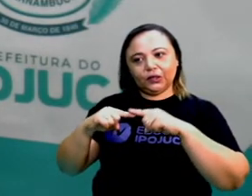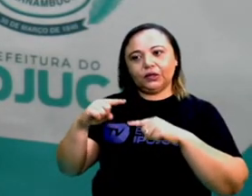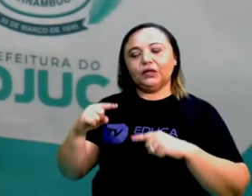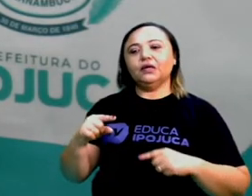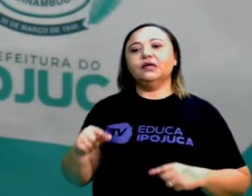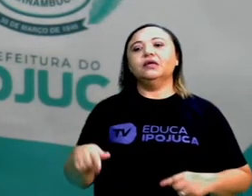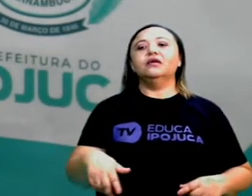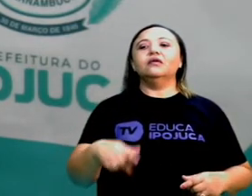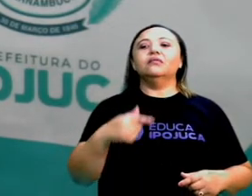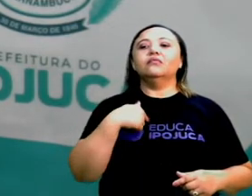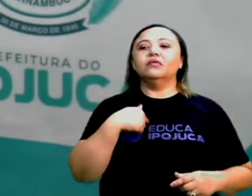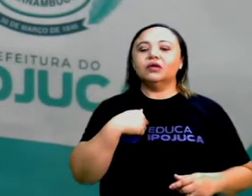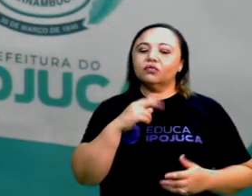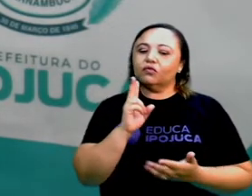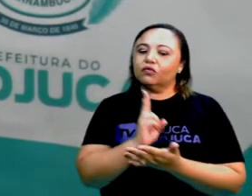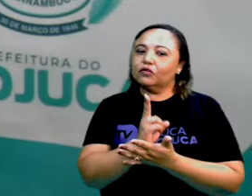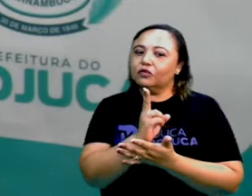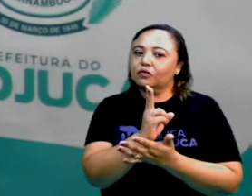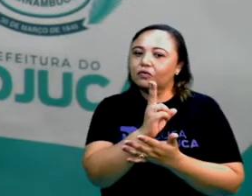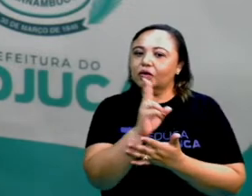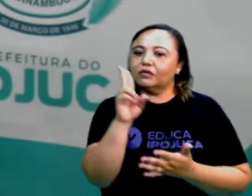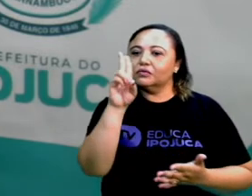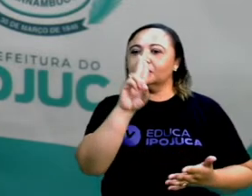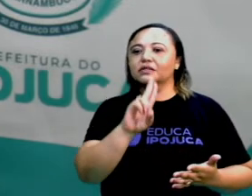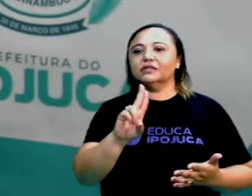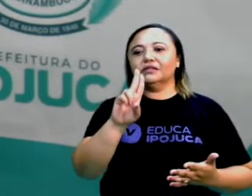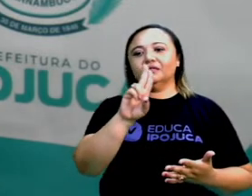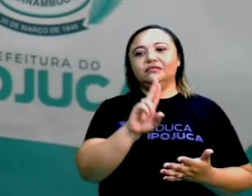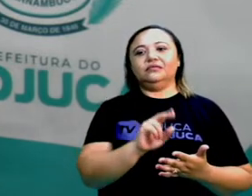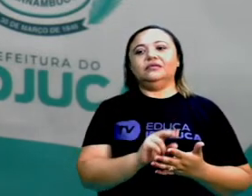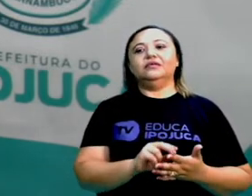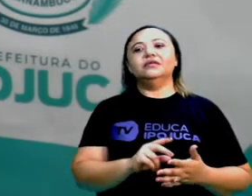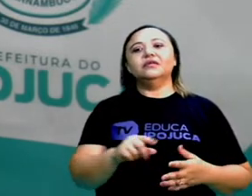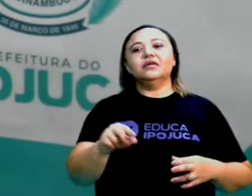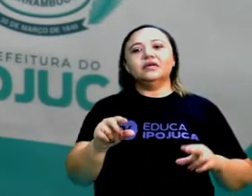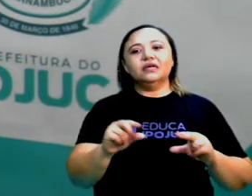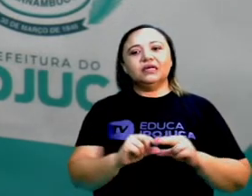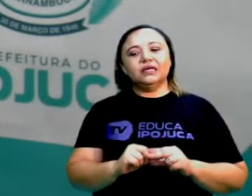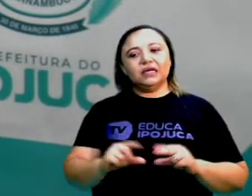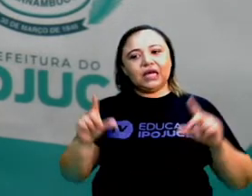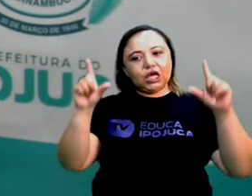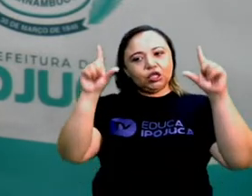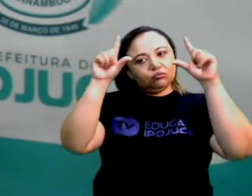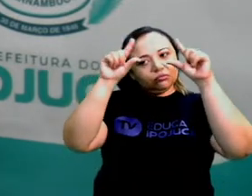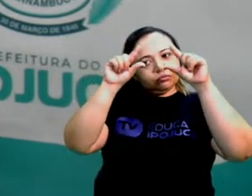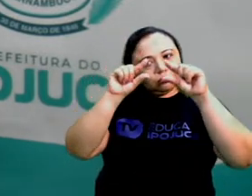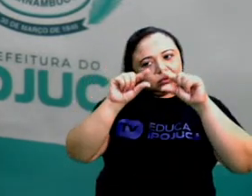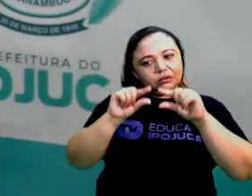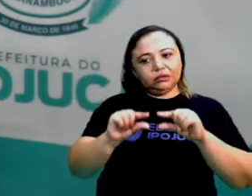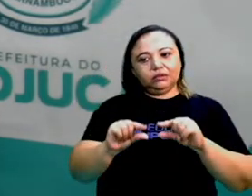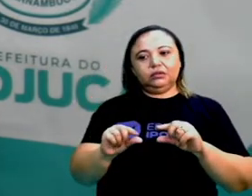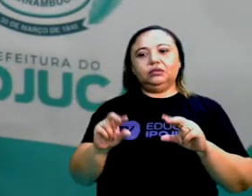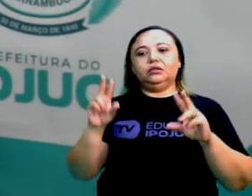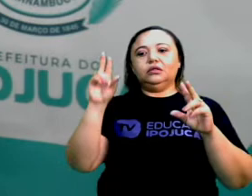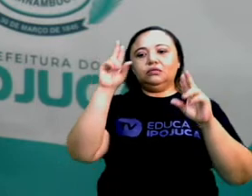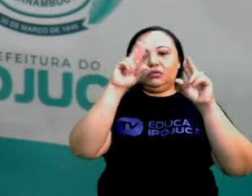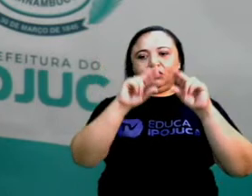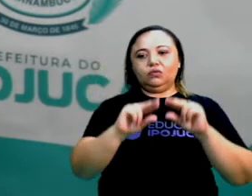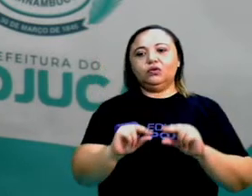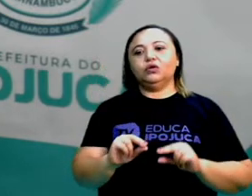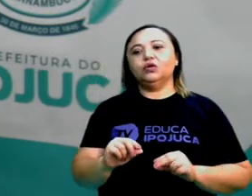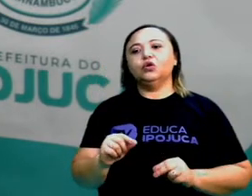vou reutilizar ele do mesmo jeito, só que de outra forma. E quando eu falo de redução, eu estou falando de diminuir o